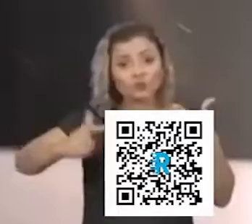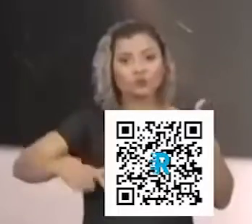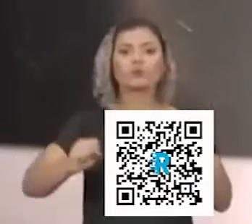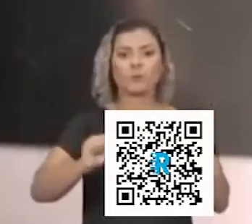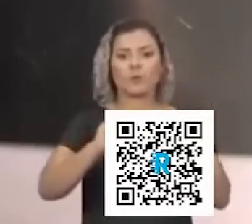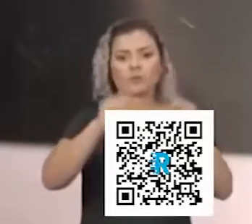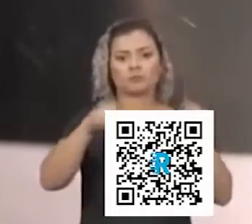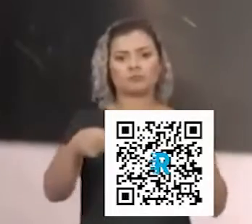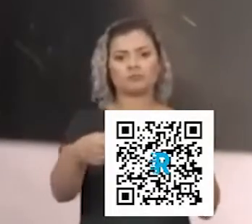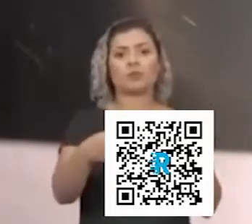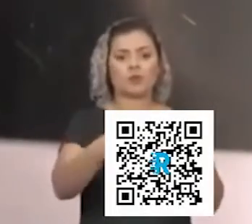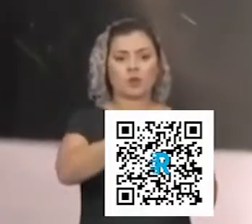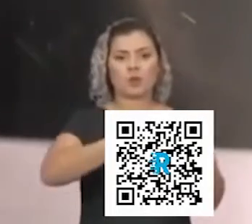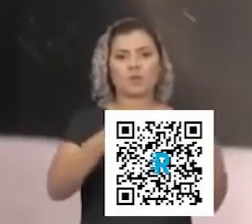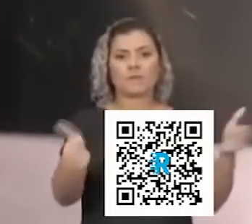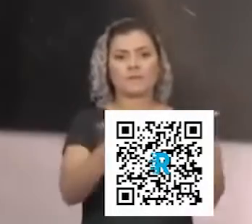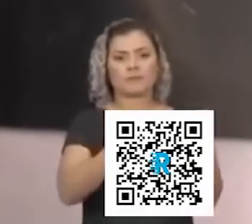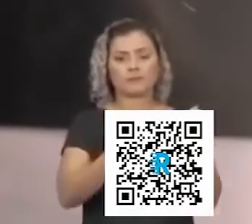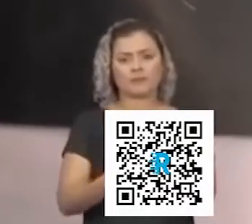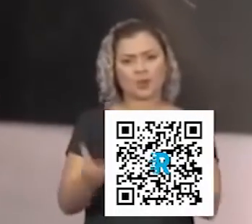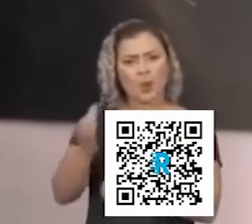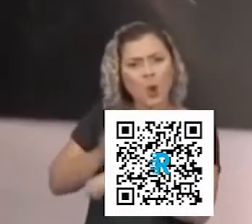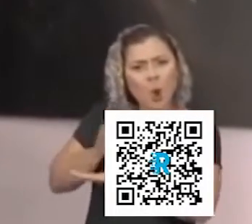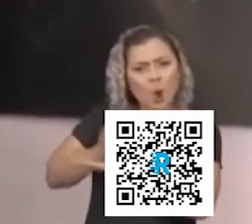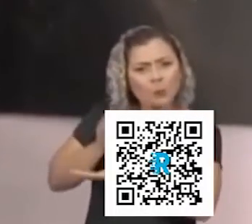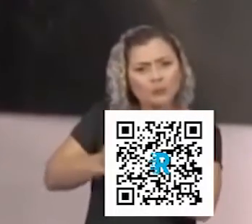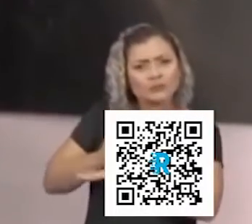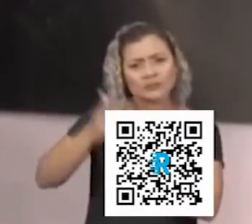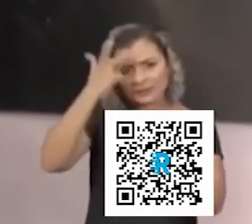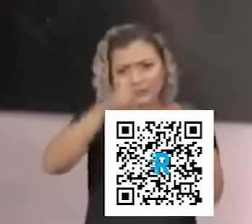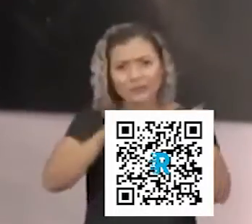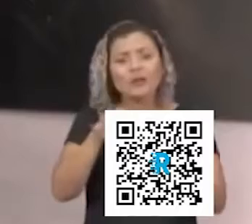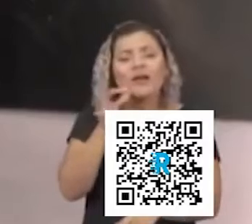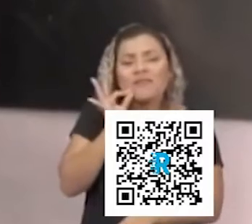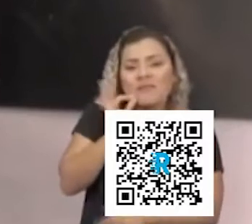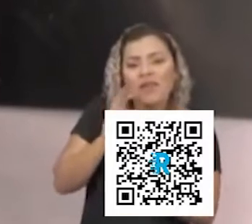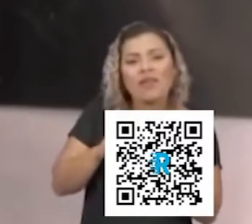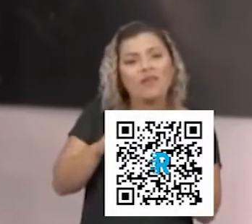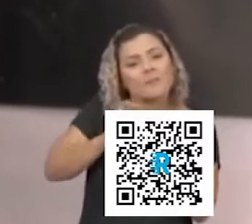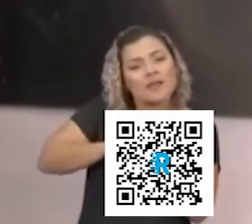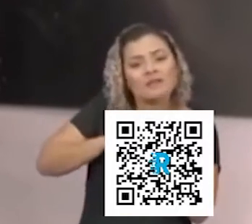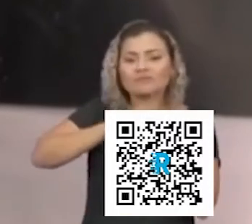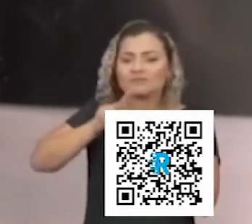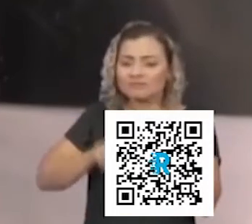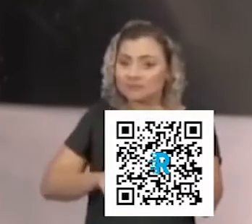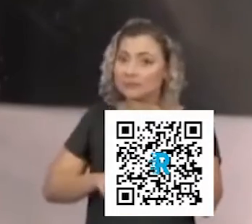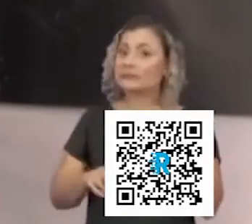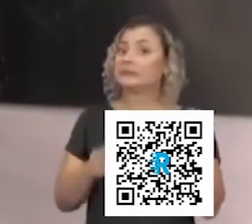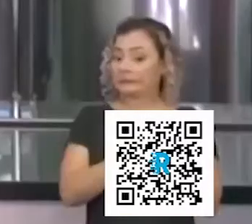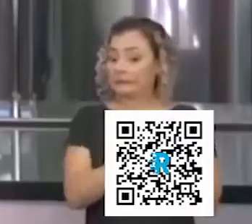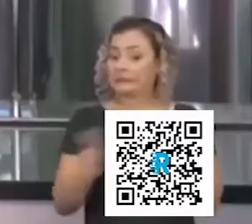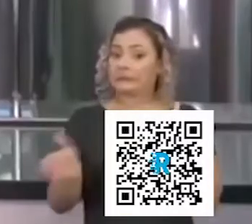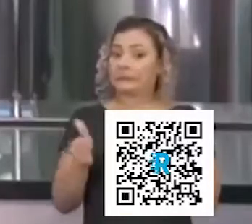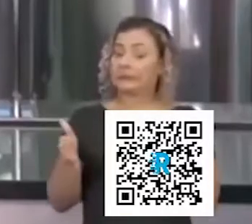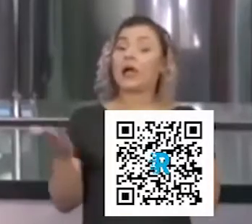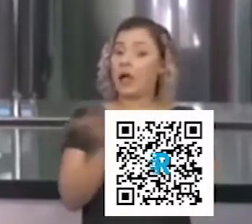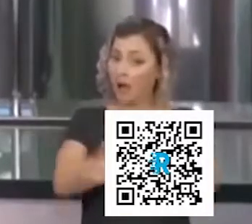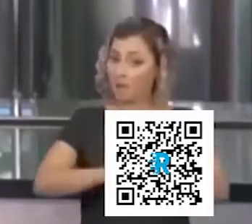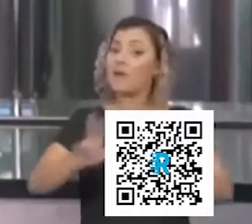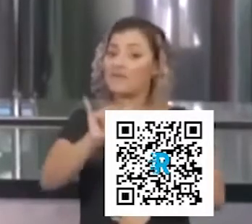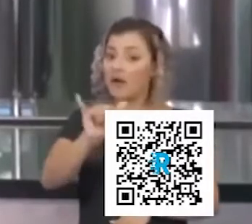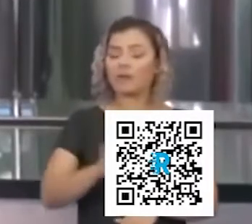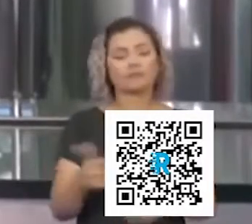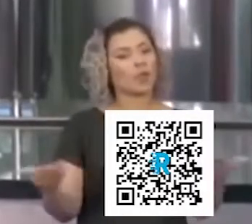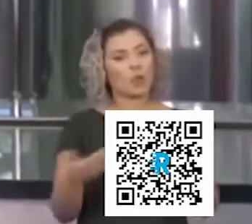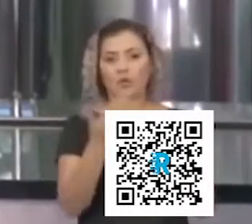fechado. Aquele copinho descartável em que muita gente toma cafezinho logo cedo está com os dias contados. Agora não tem